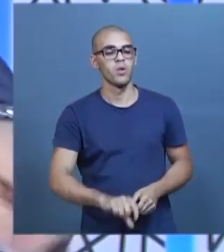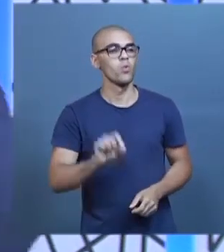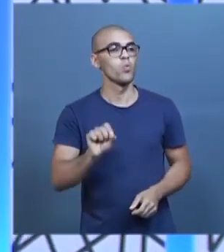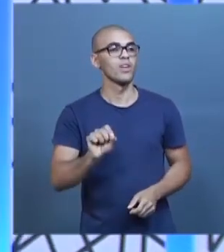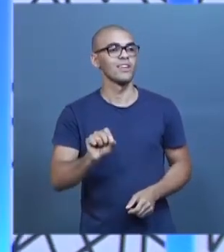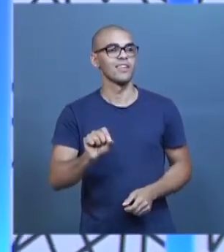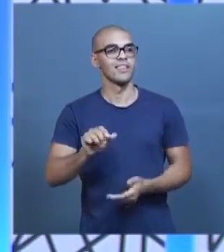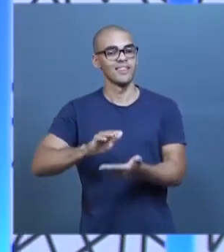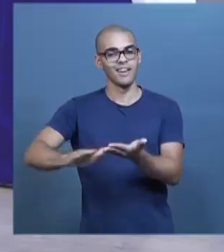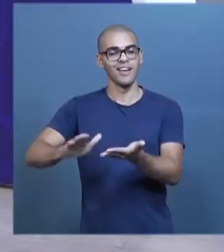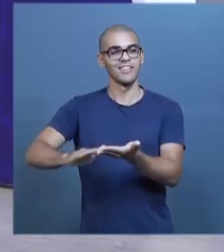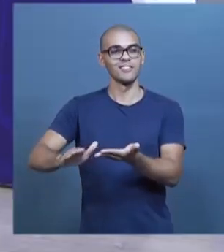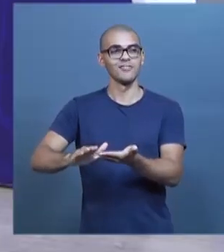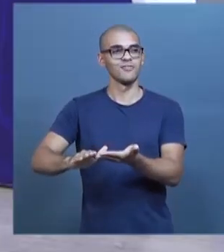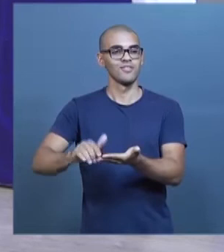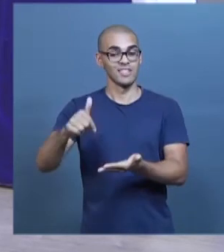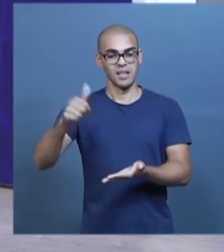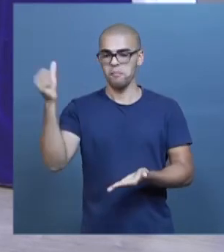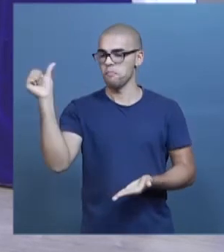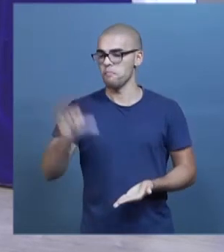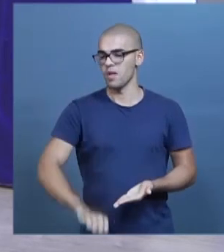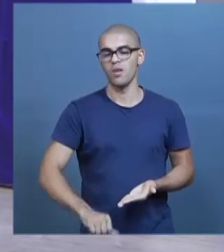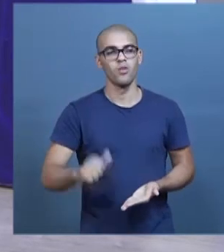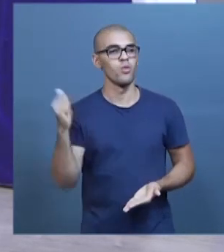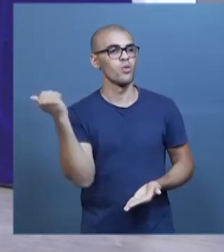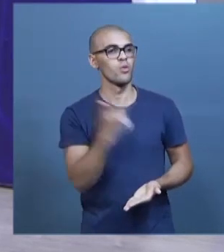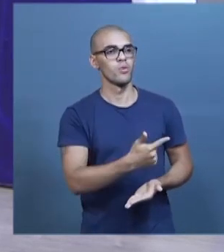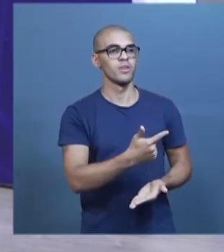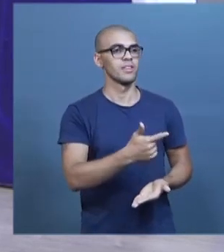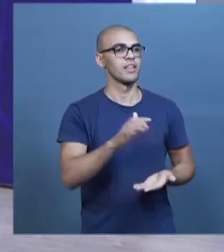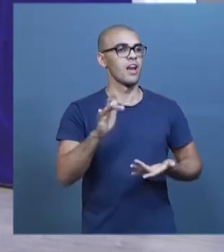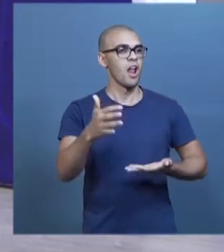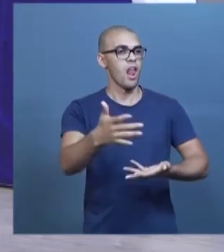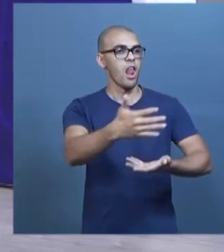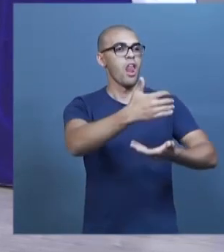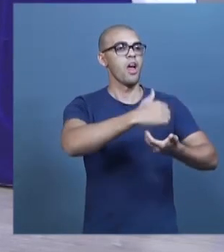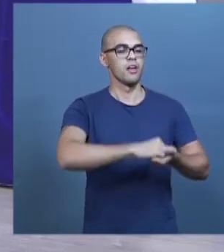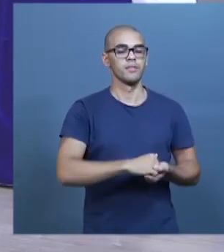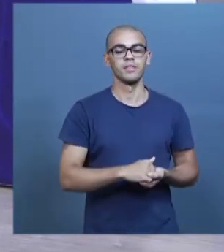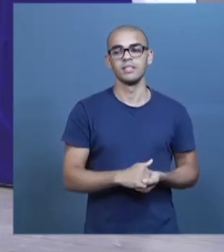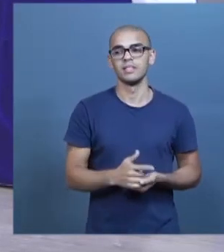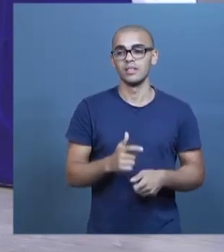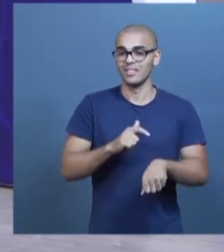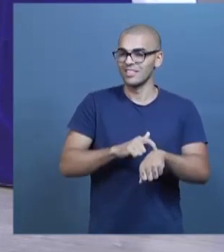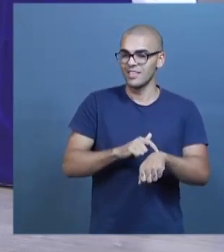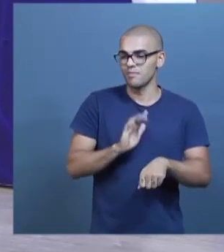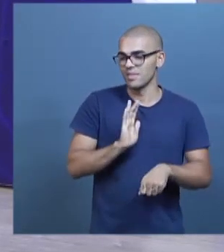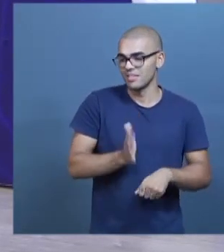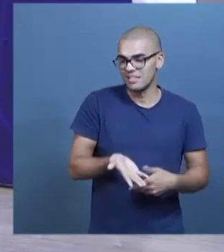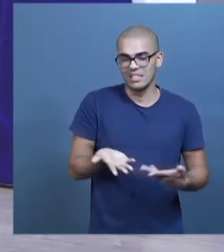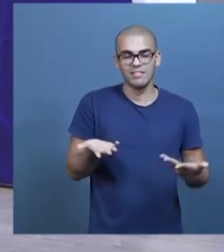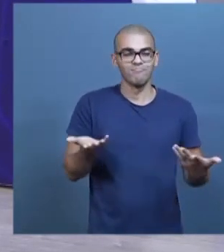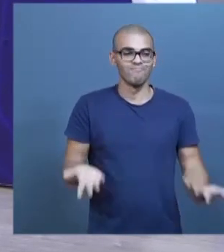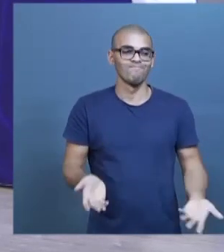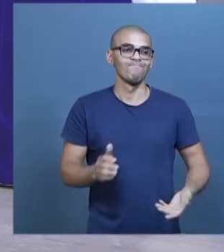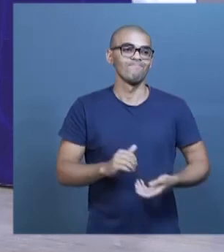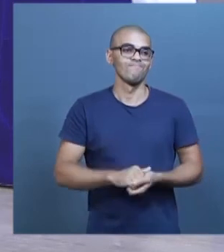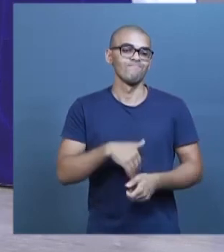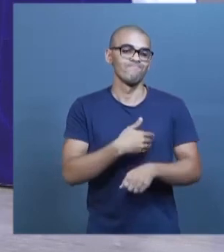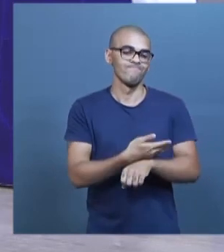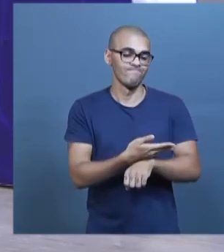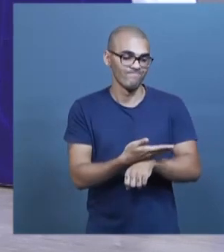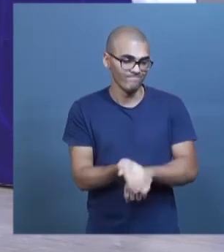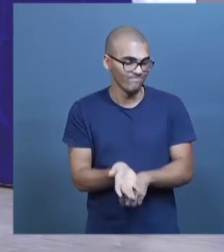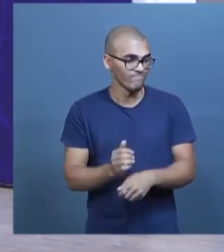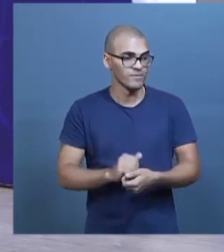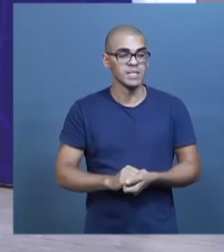na arrecadação. Certo. Infelizmente, o nosso tempo chegou ao fim. A gente tem muito ainda já? Assunto para discutir. Como a gente tinha falado